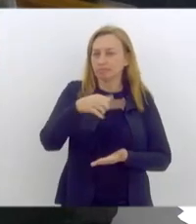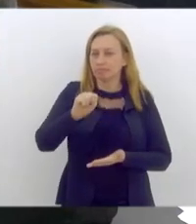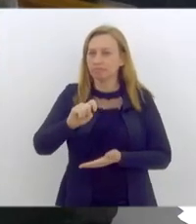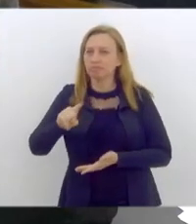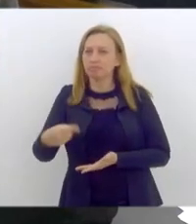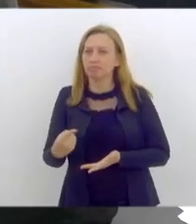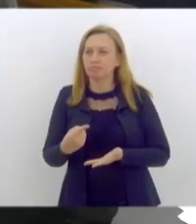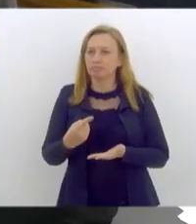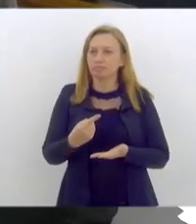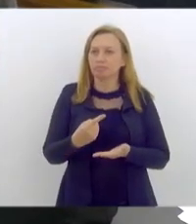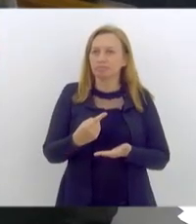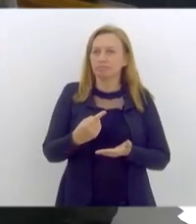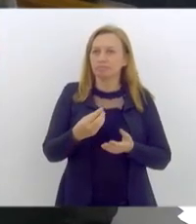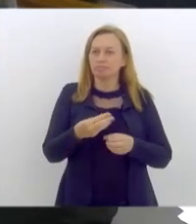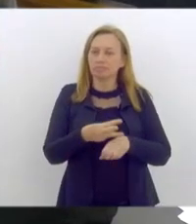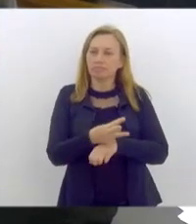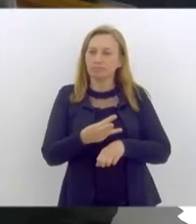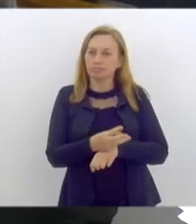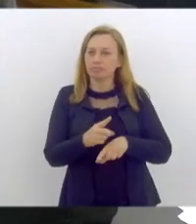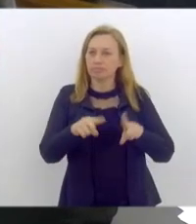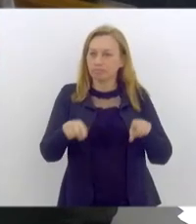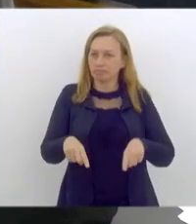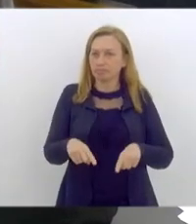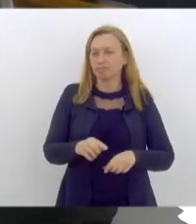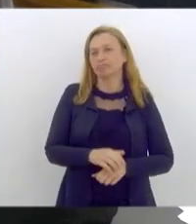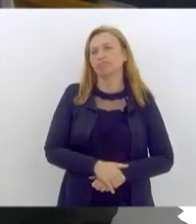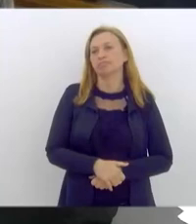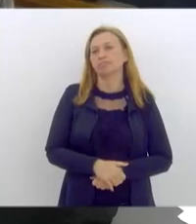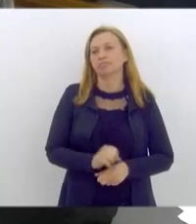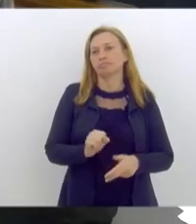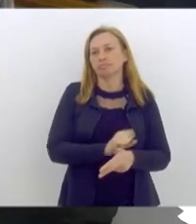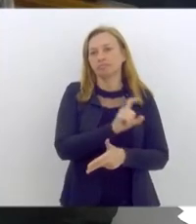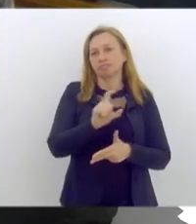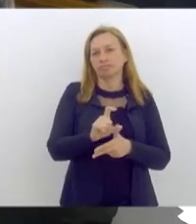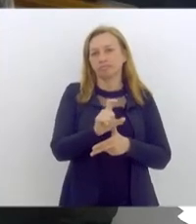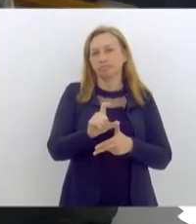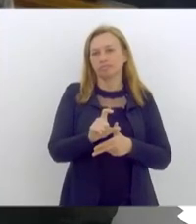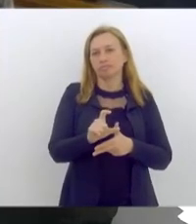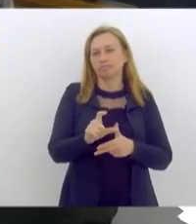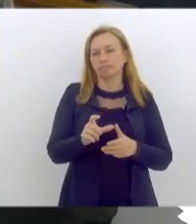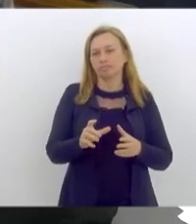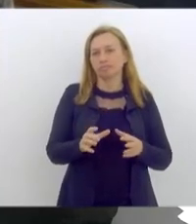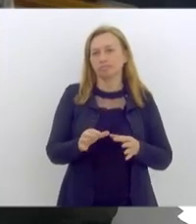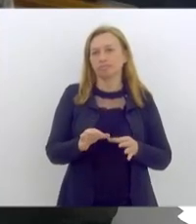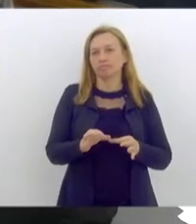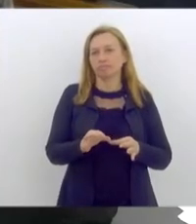isso poderia executivo é o órgão apropriado